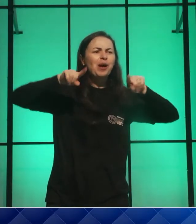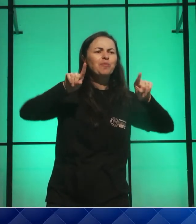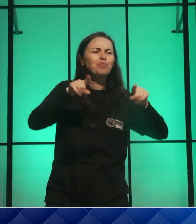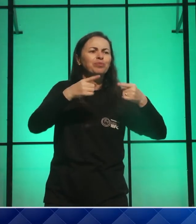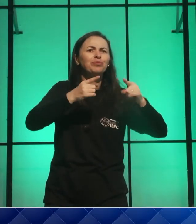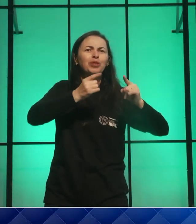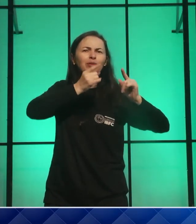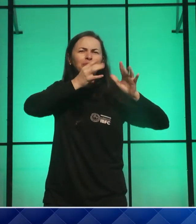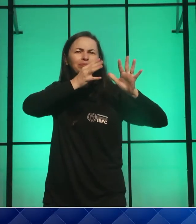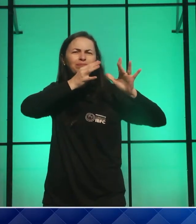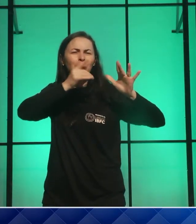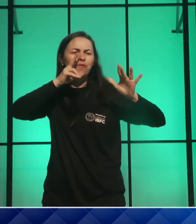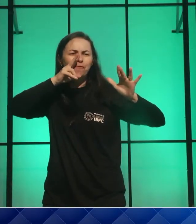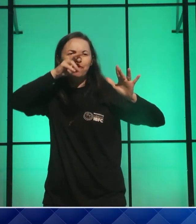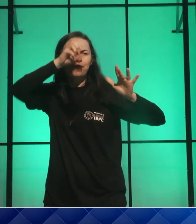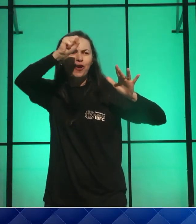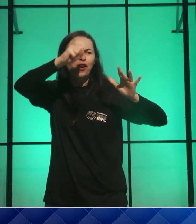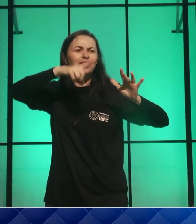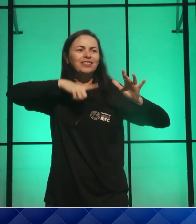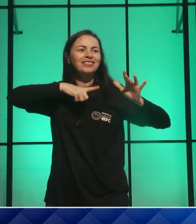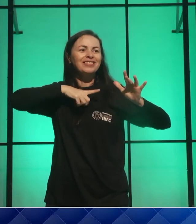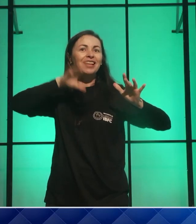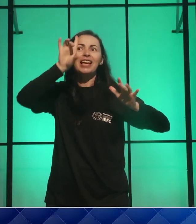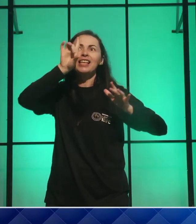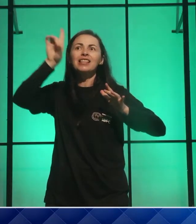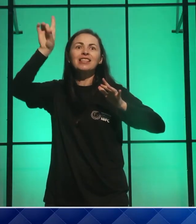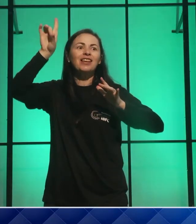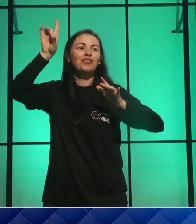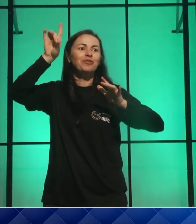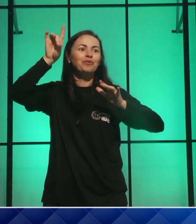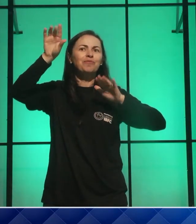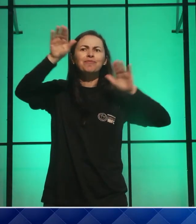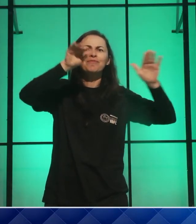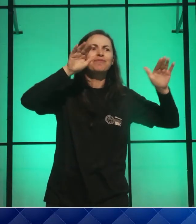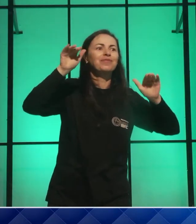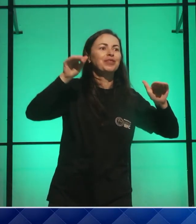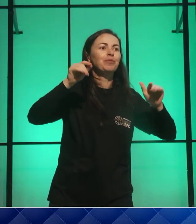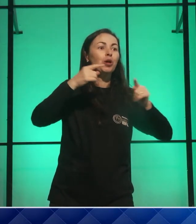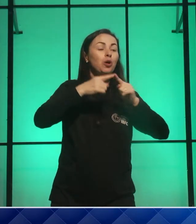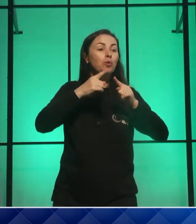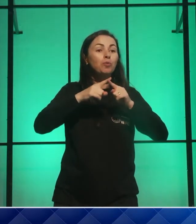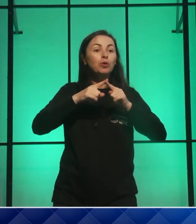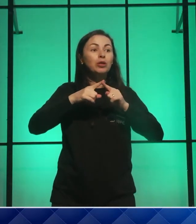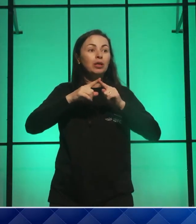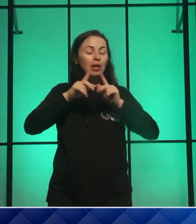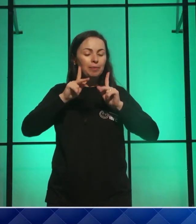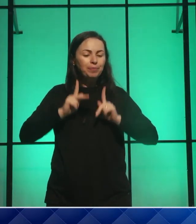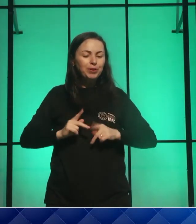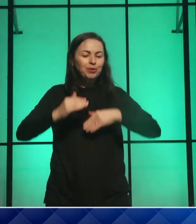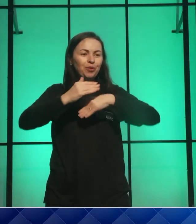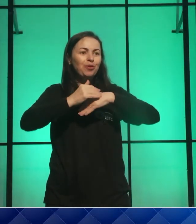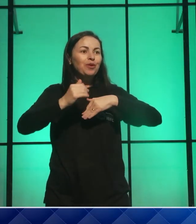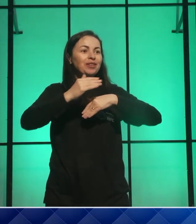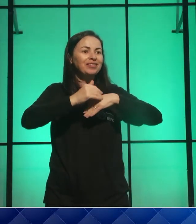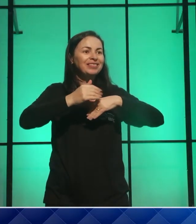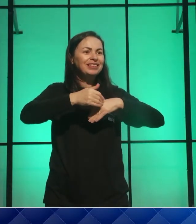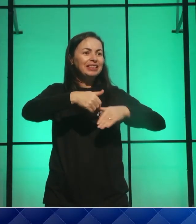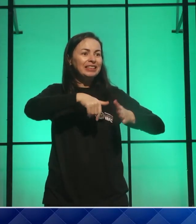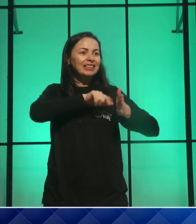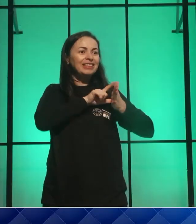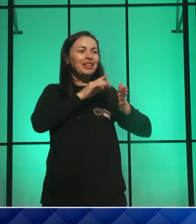soar. A trombeta do Senhor vai soar. E os nossos queridos que partiram antes de que